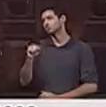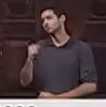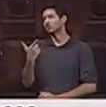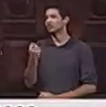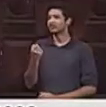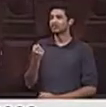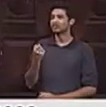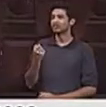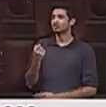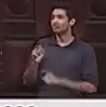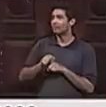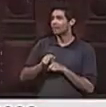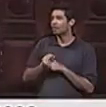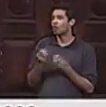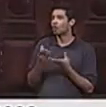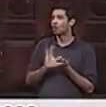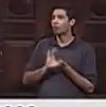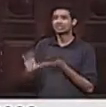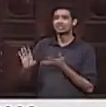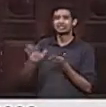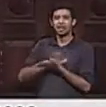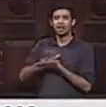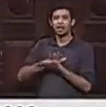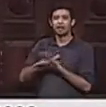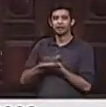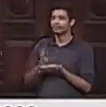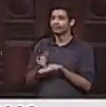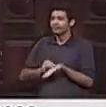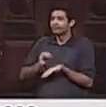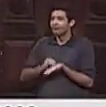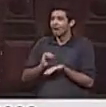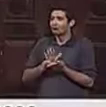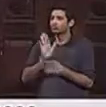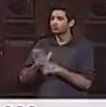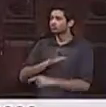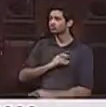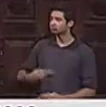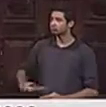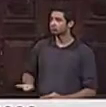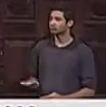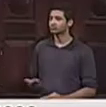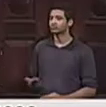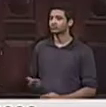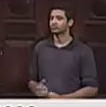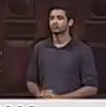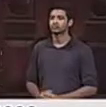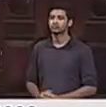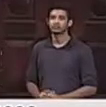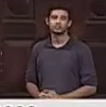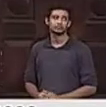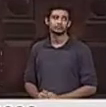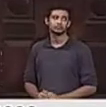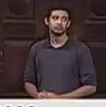20 meses sem repasse algum, não só na educação, na assistência social também e em outras áreas.